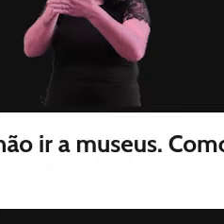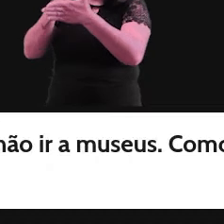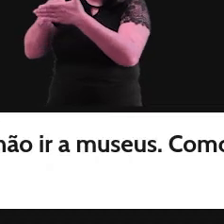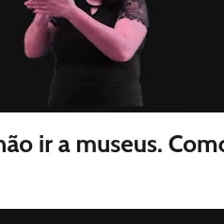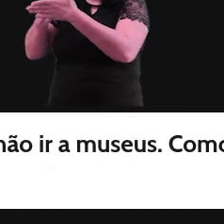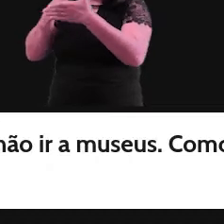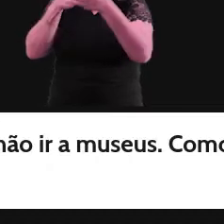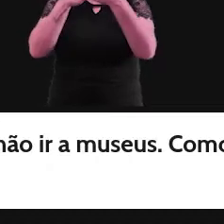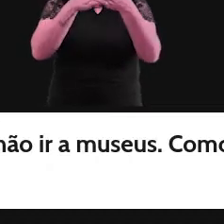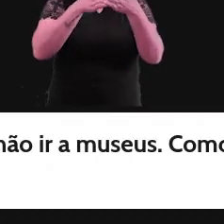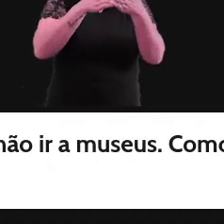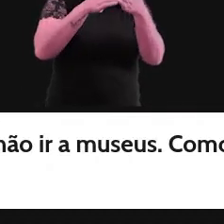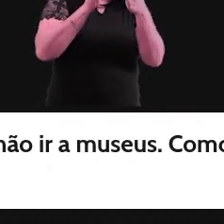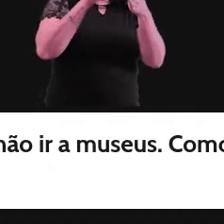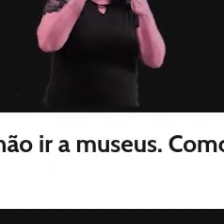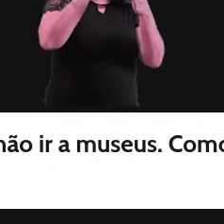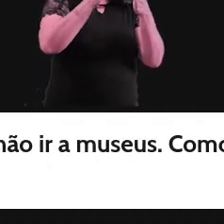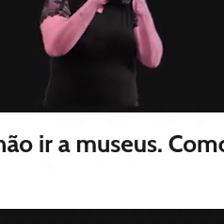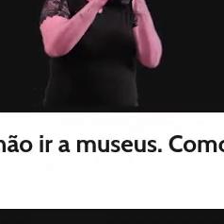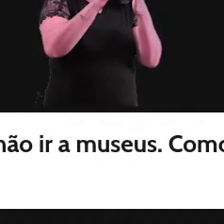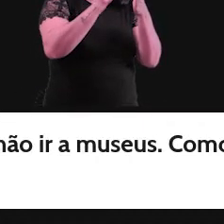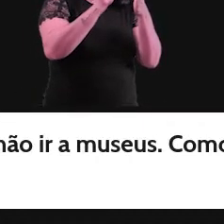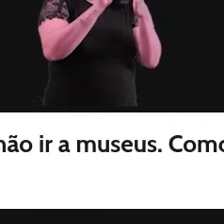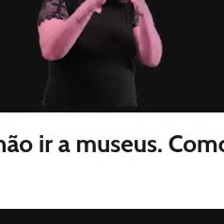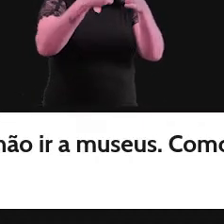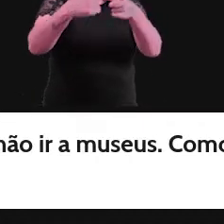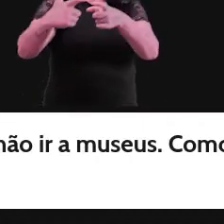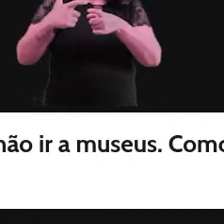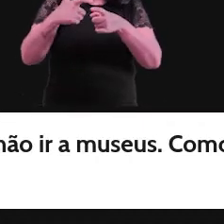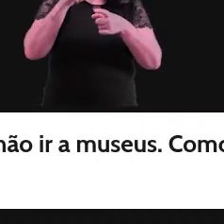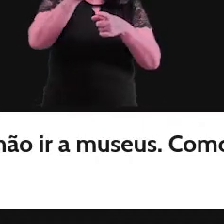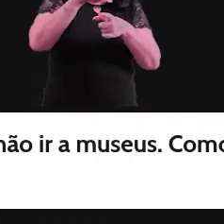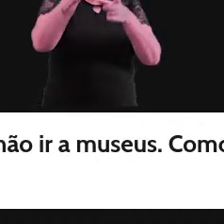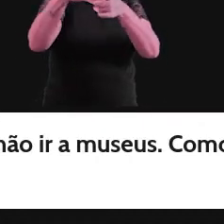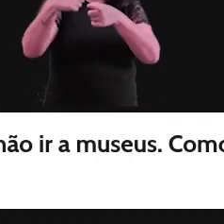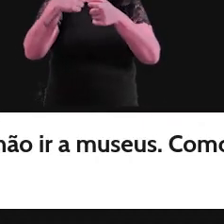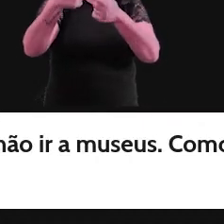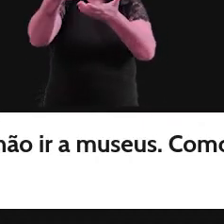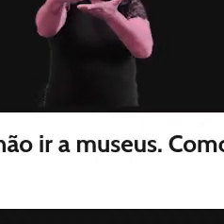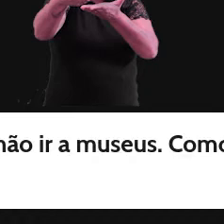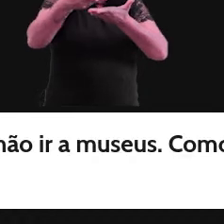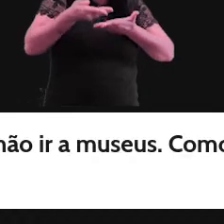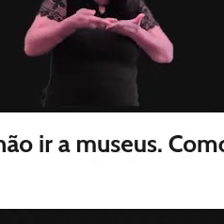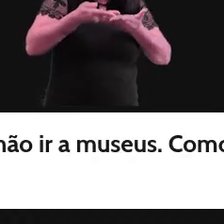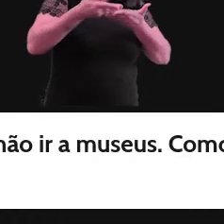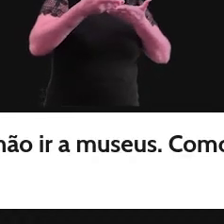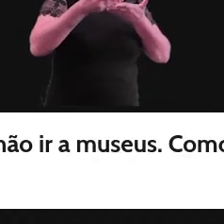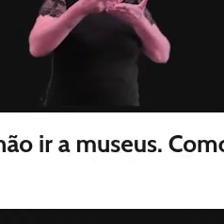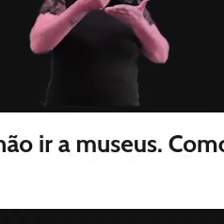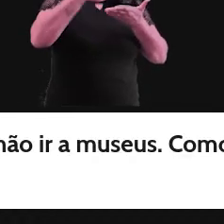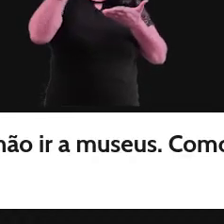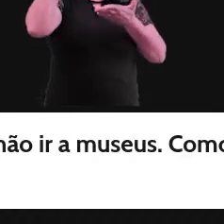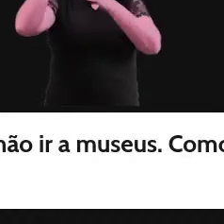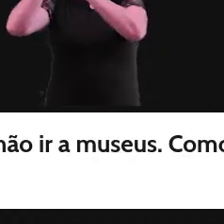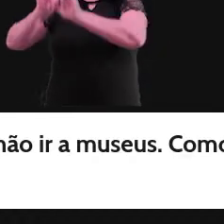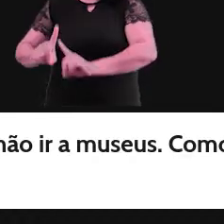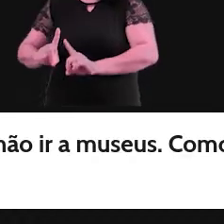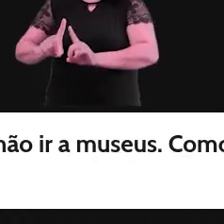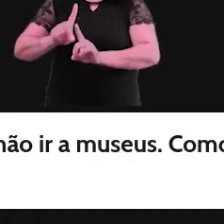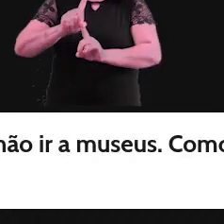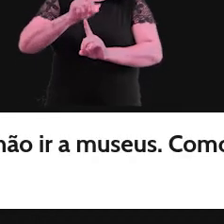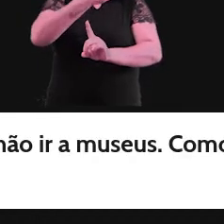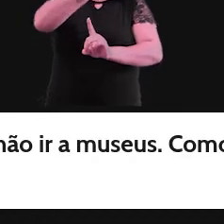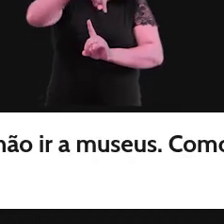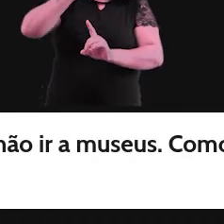barreiras atitudinais perpassam pela forma de como os ambientes acolhem também as pessoas com deficiência, de forma a dar a